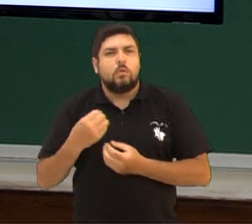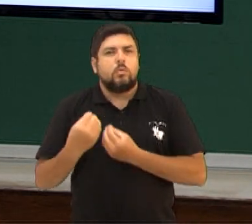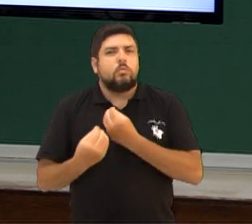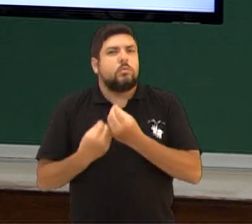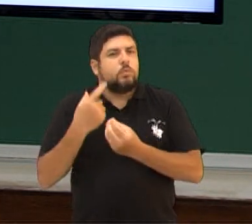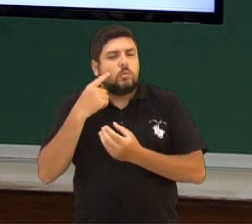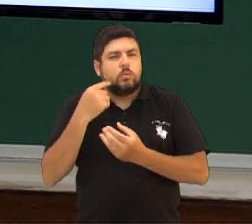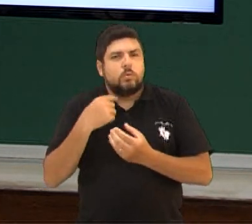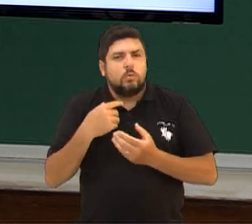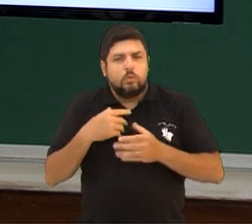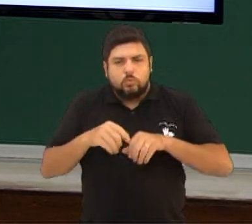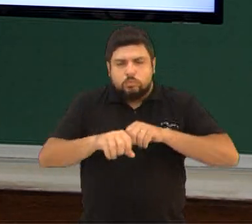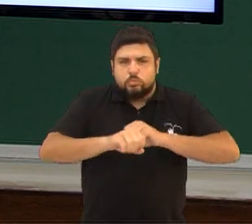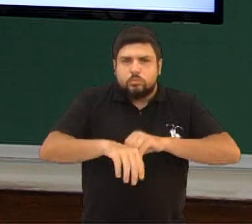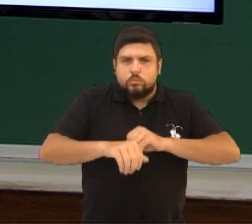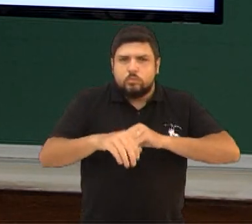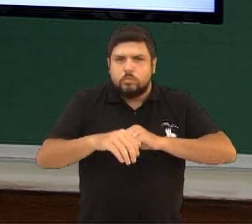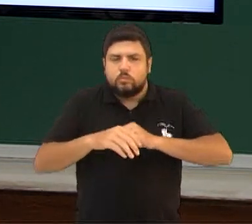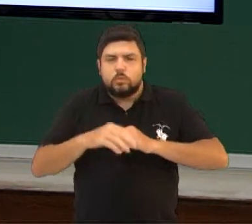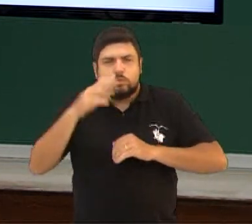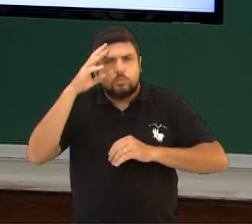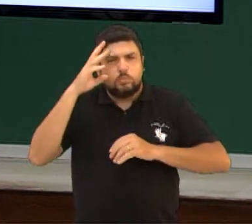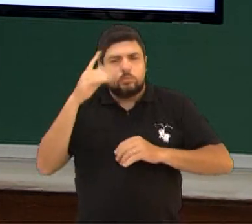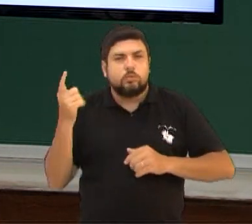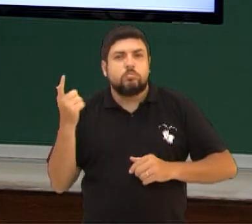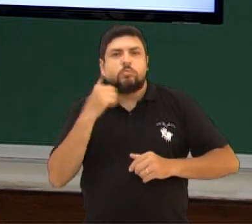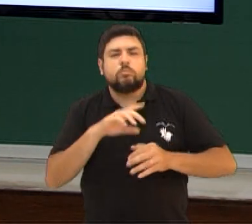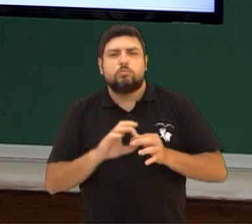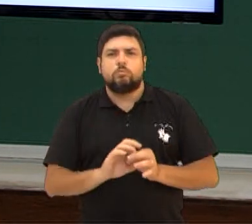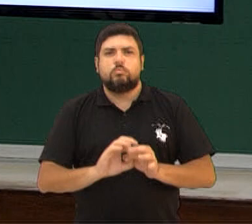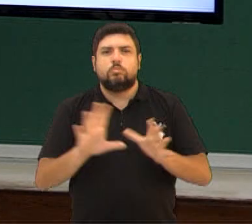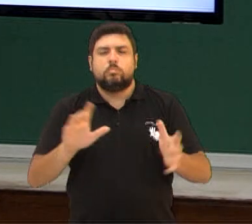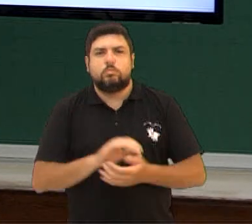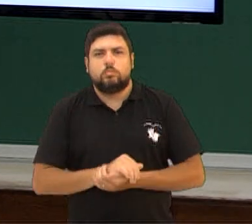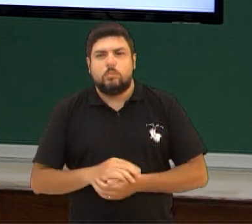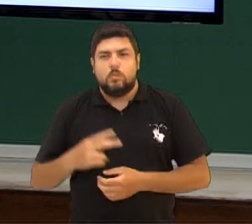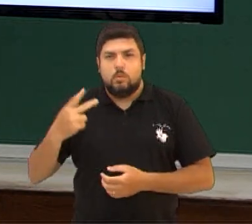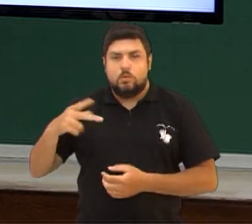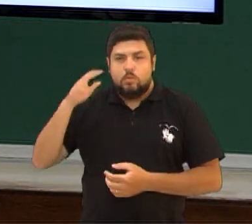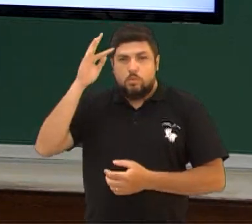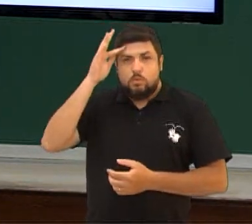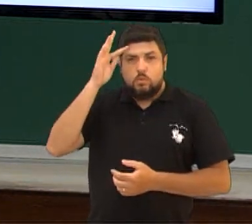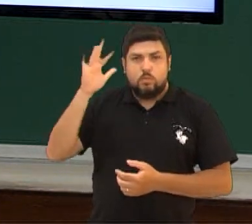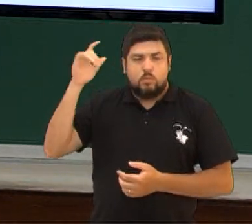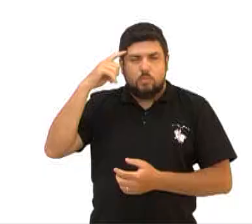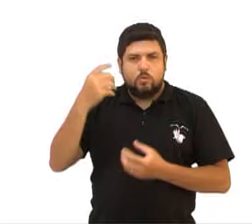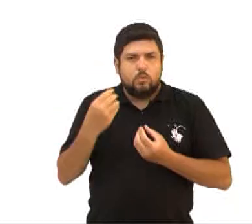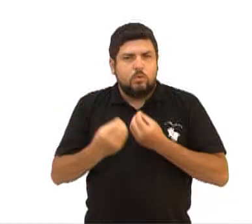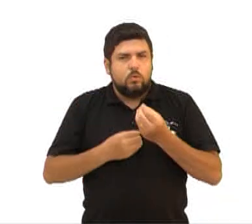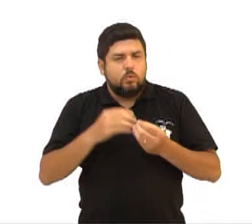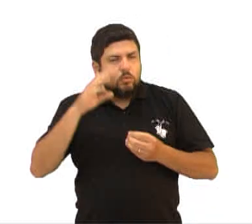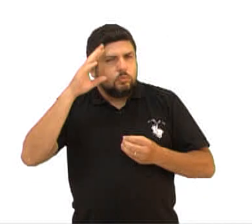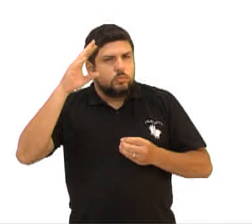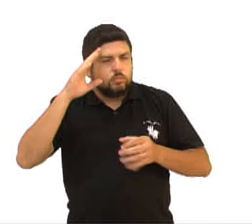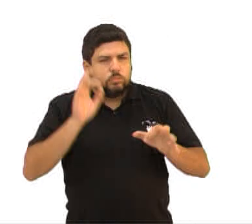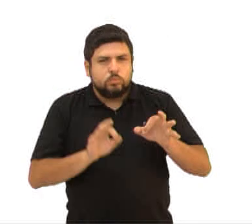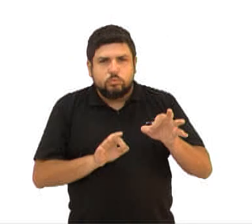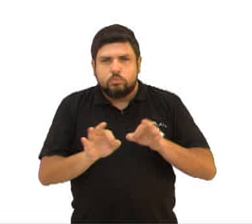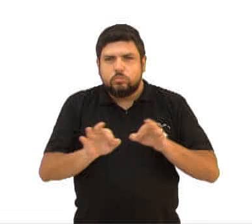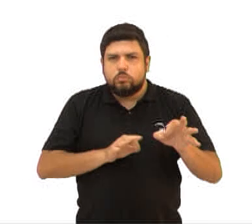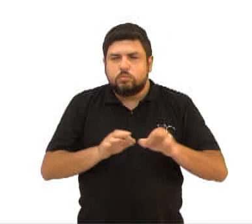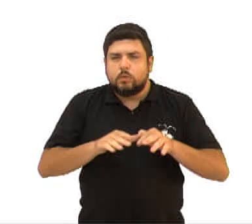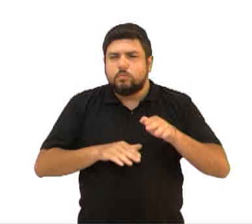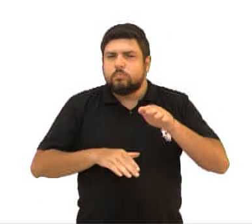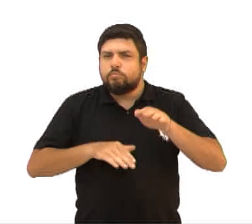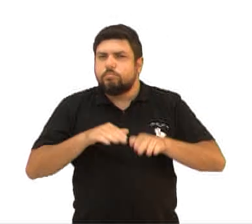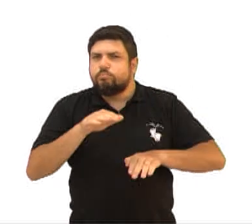liberdade. Seu trânsito pela literatura, história e filosofia permitiu a idealização dos passos que, idealmente, deveriam